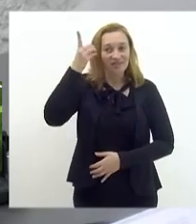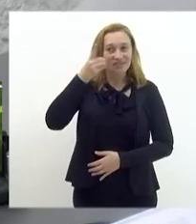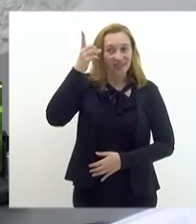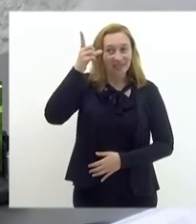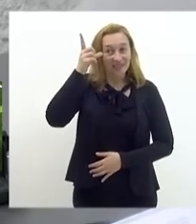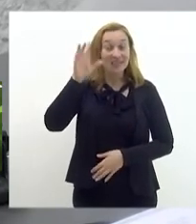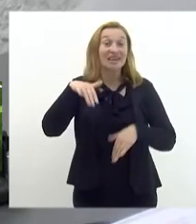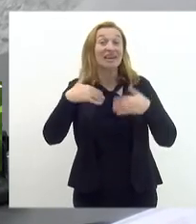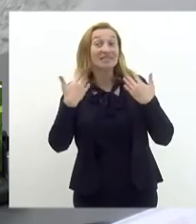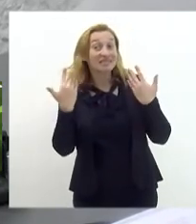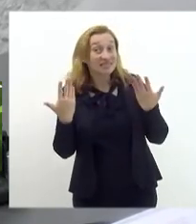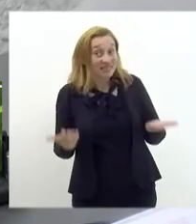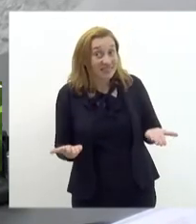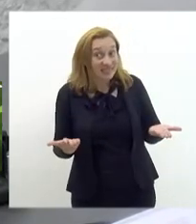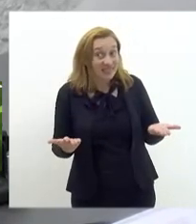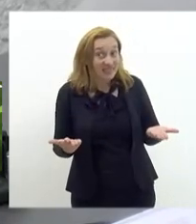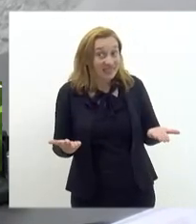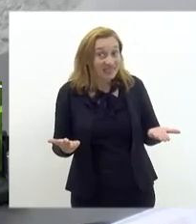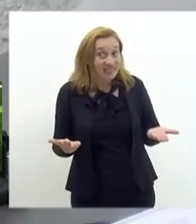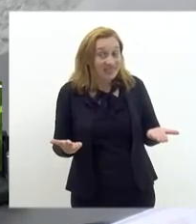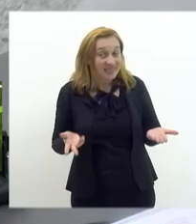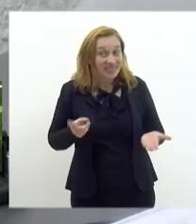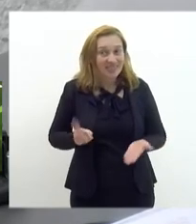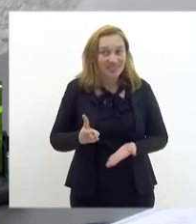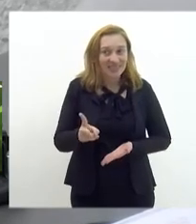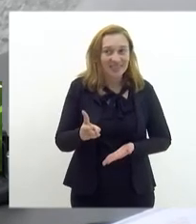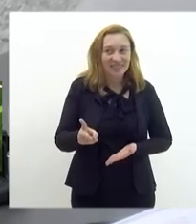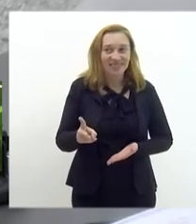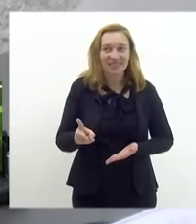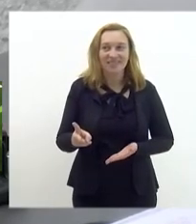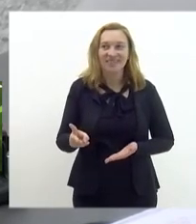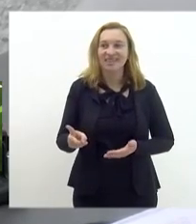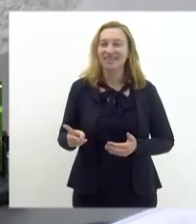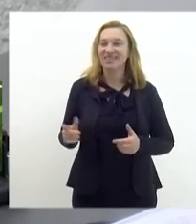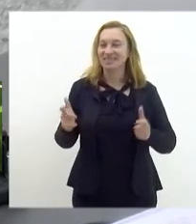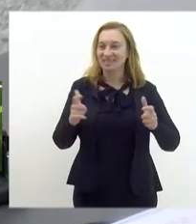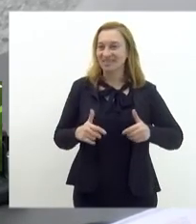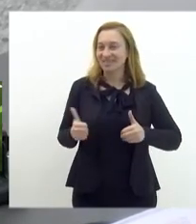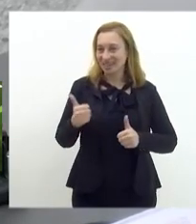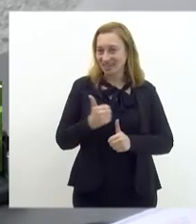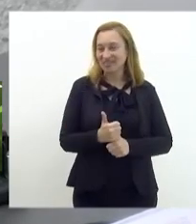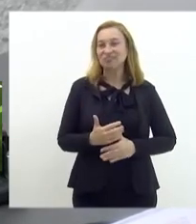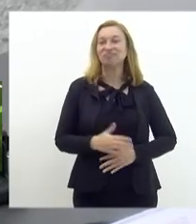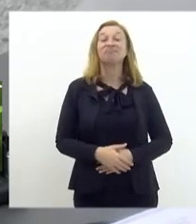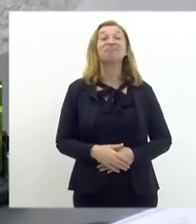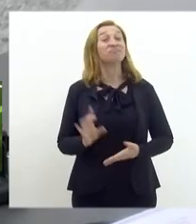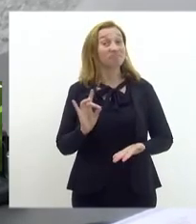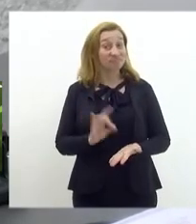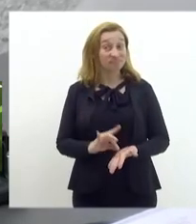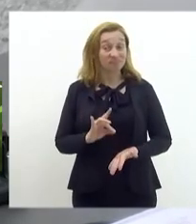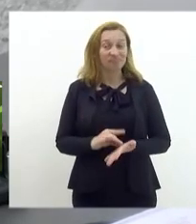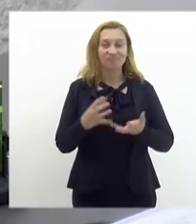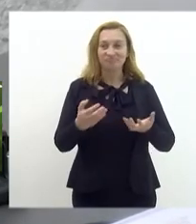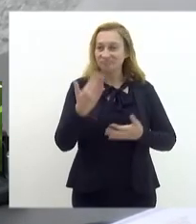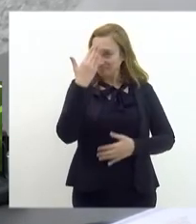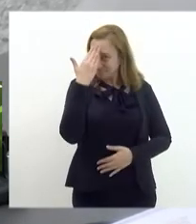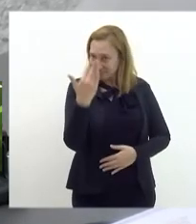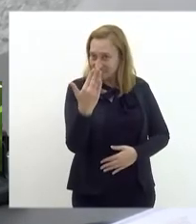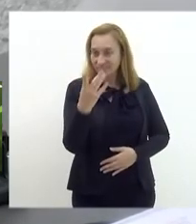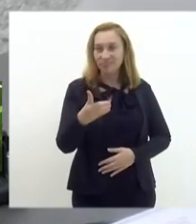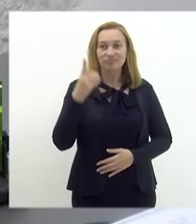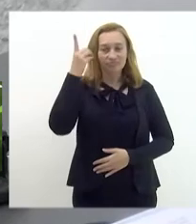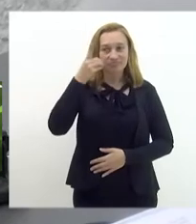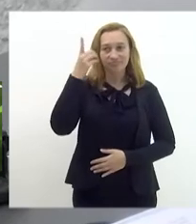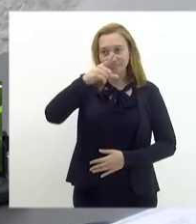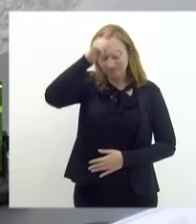aqui, então, de forma permanente e honrosa, ocupa esse local. Eu, na verdade, quero muito agradecer ao deputado